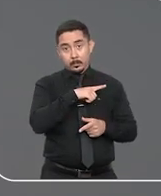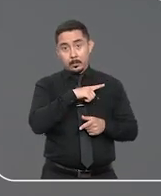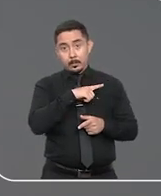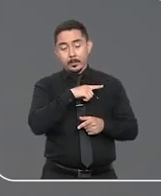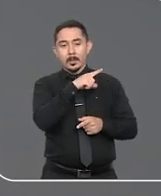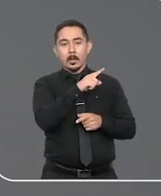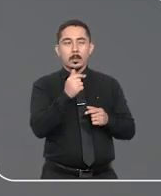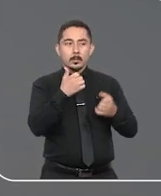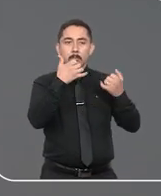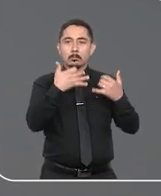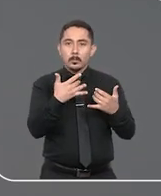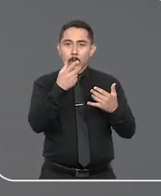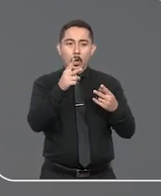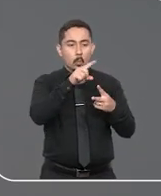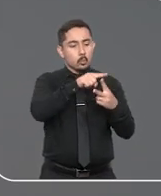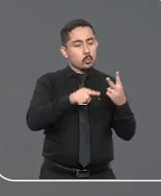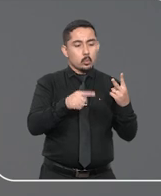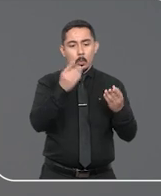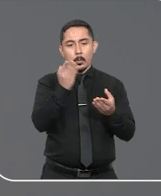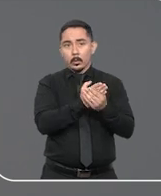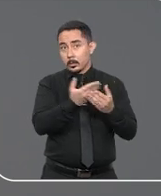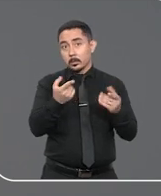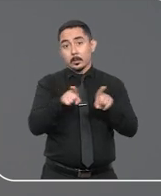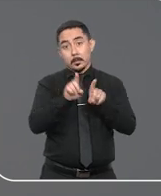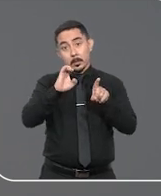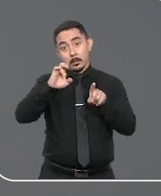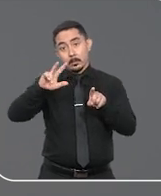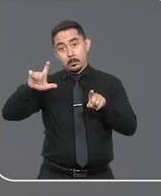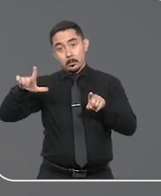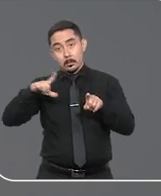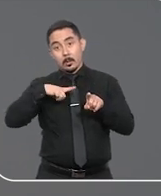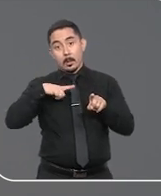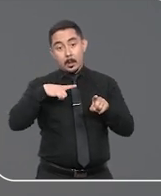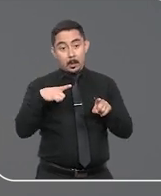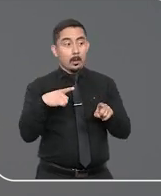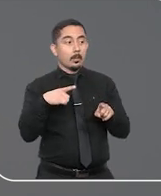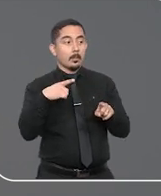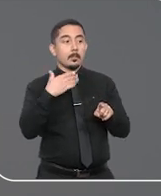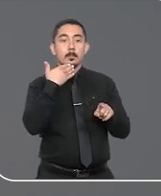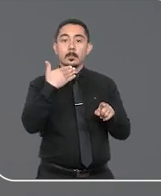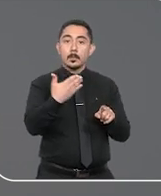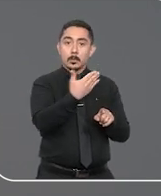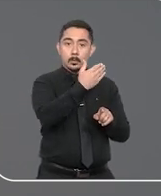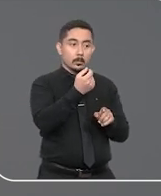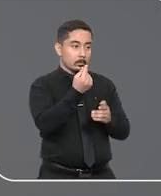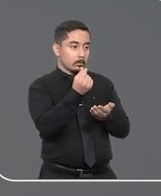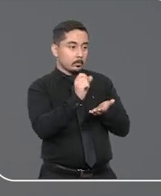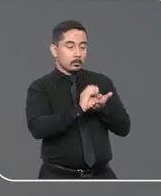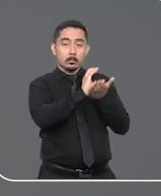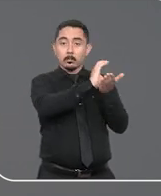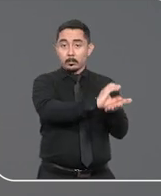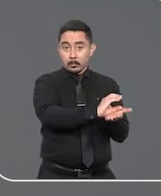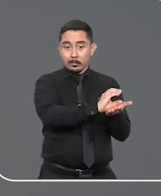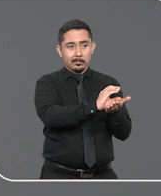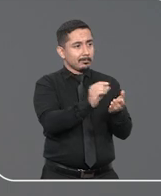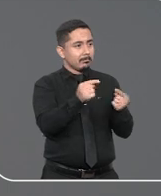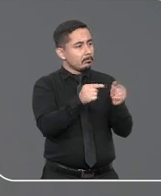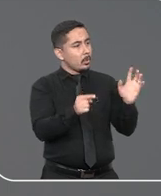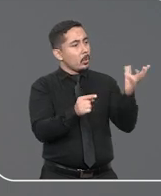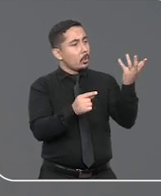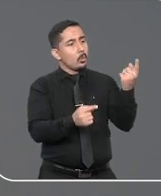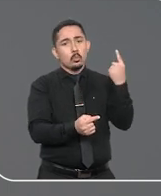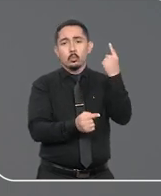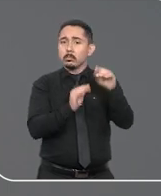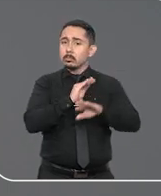Corte Real, que defendeu que as duas ações, trabalhista e civil, têm pedidos de indenização por danos morais decorrentes do